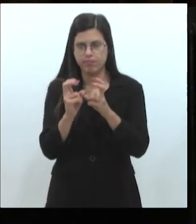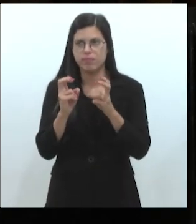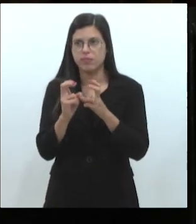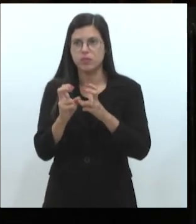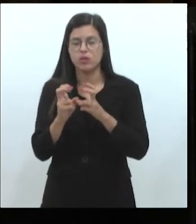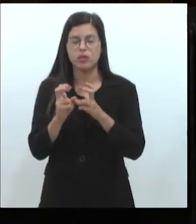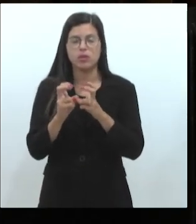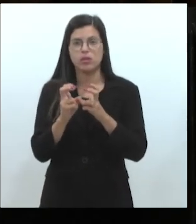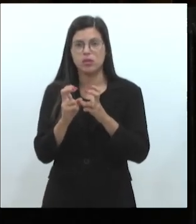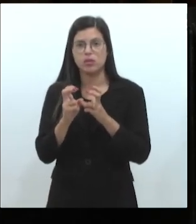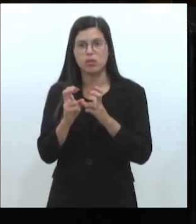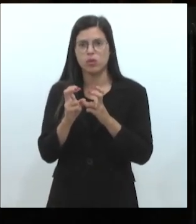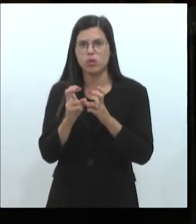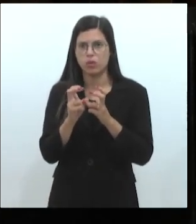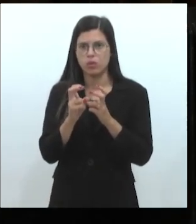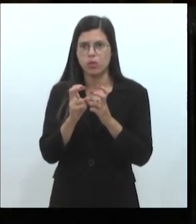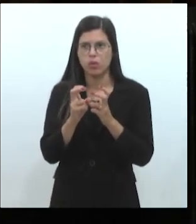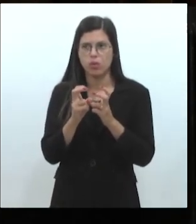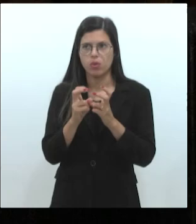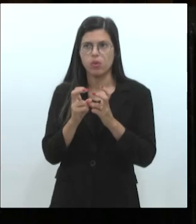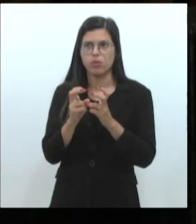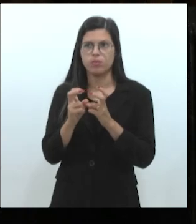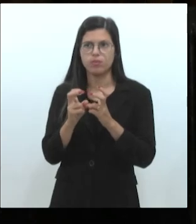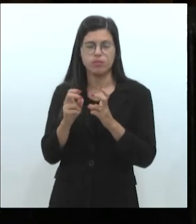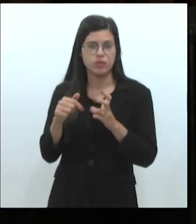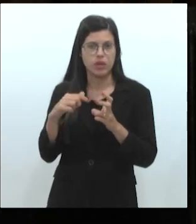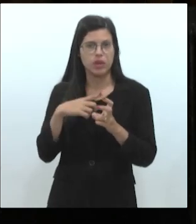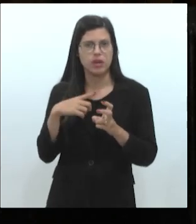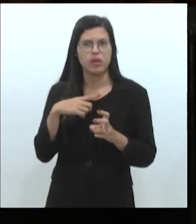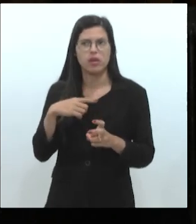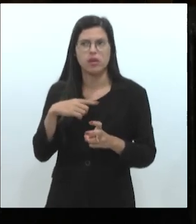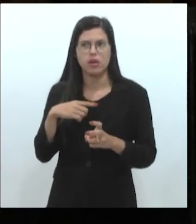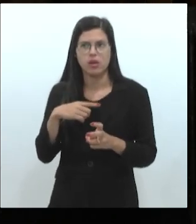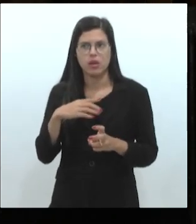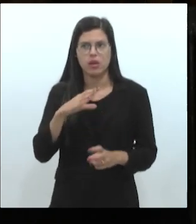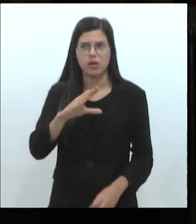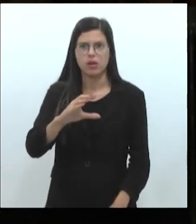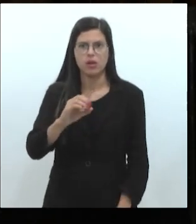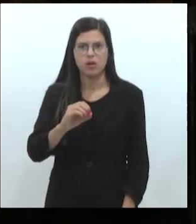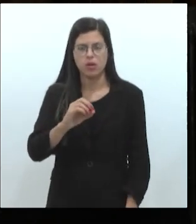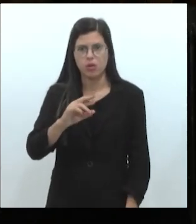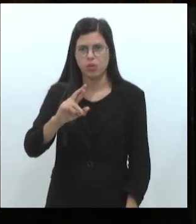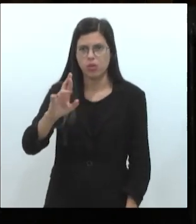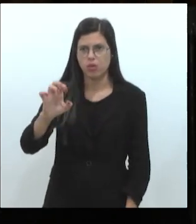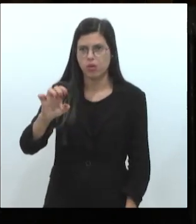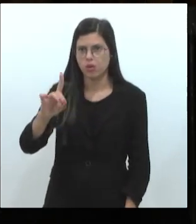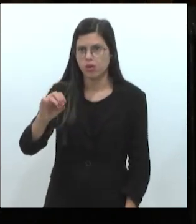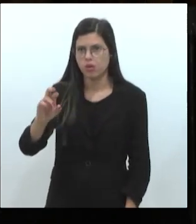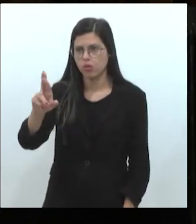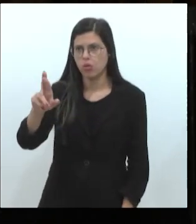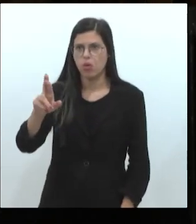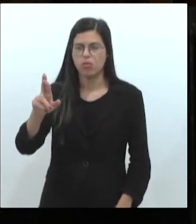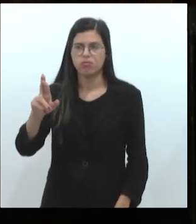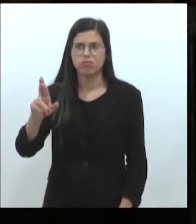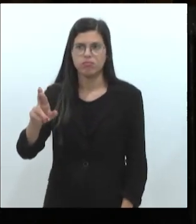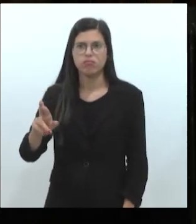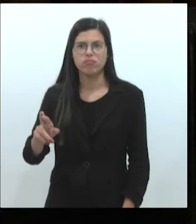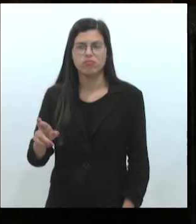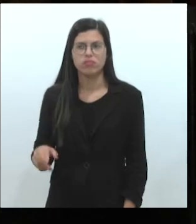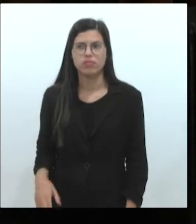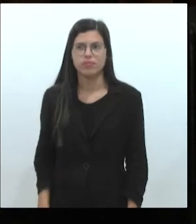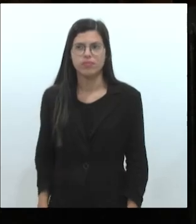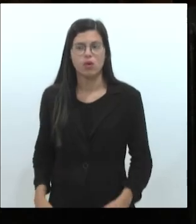os corredores para alimentar todos os portos existentes. Então, seria